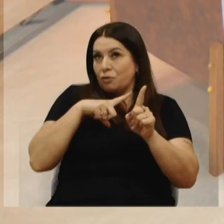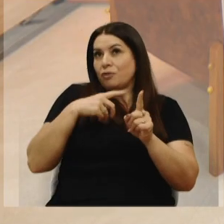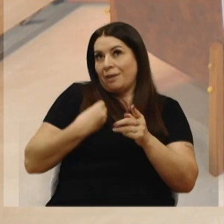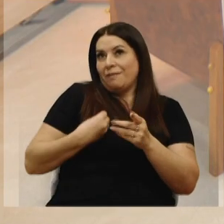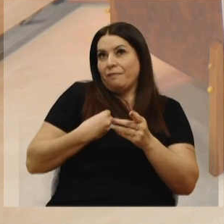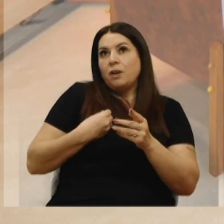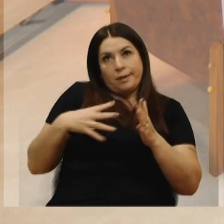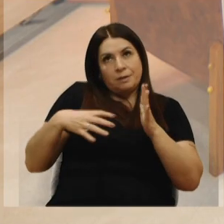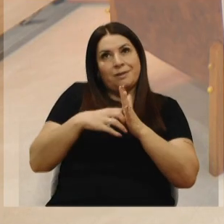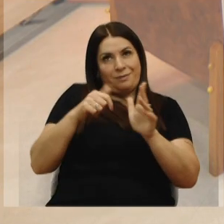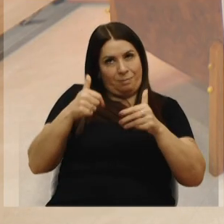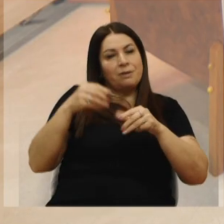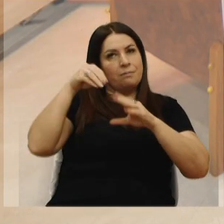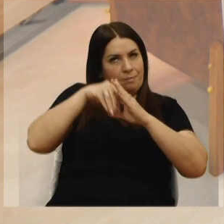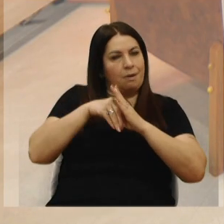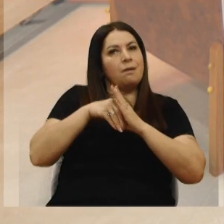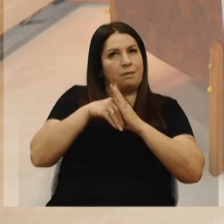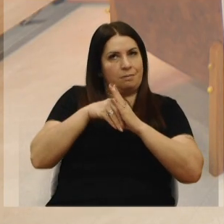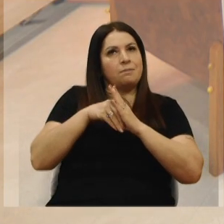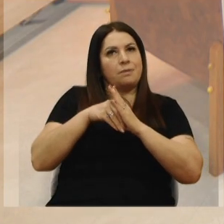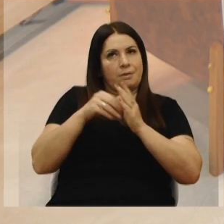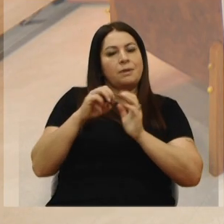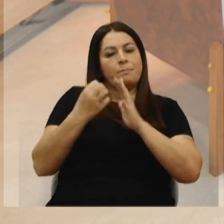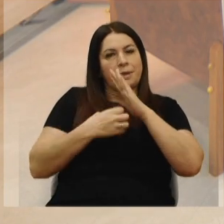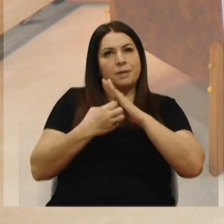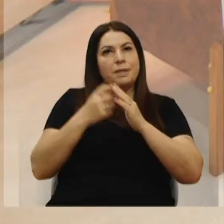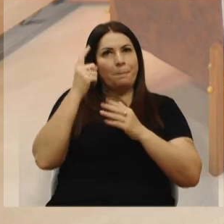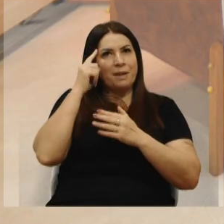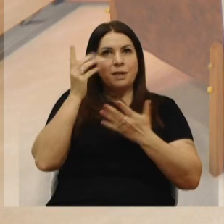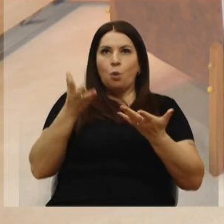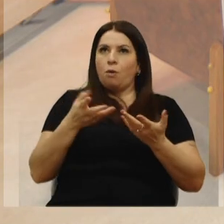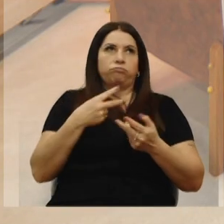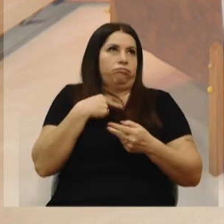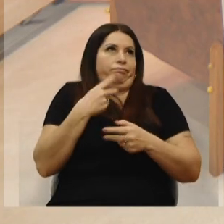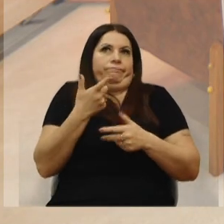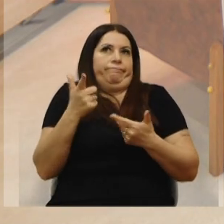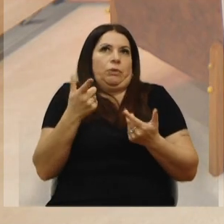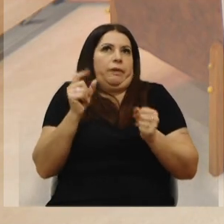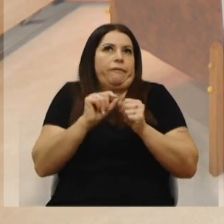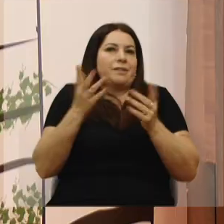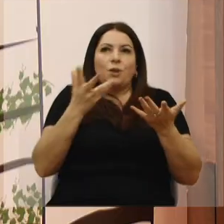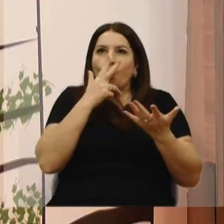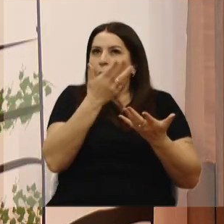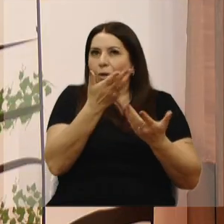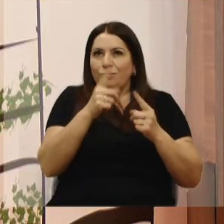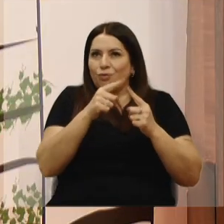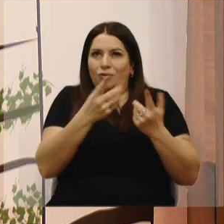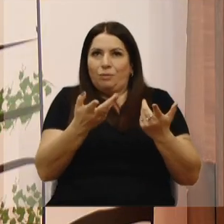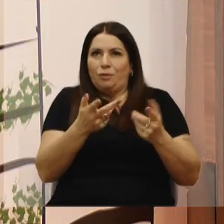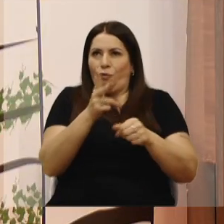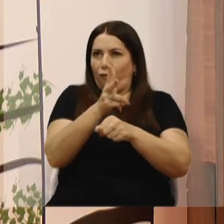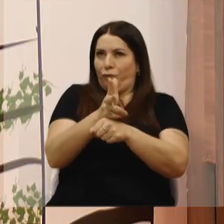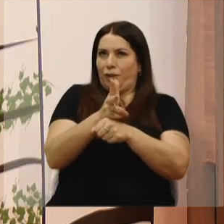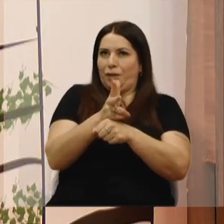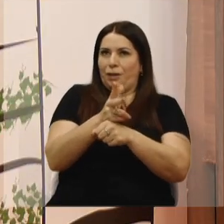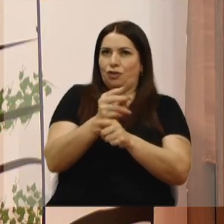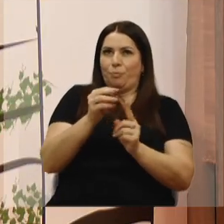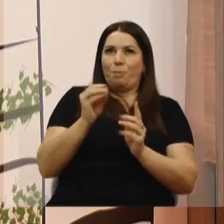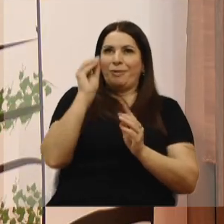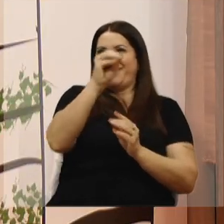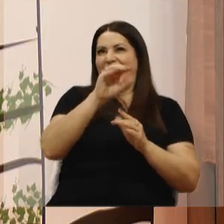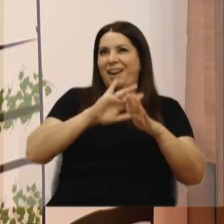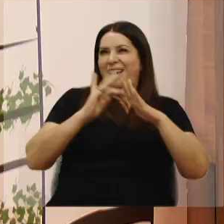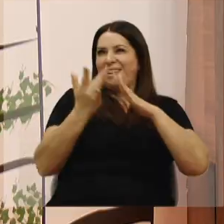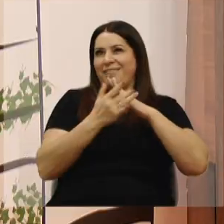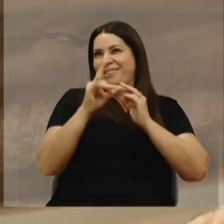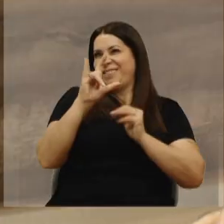que de fato existia, né, acidentes de trabalho dentro daquela empresa. Impensável hoje, né? Hoje ninguém faria algo assim, né, num vídeo para Reels